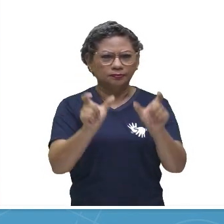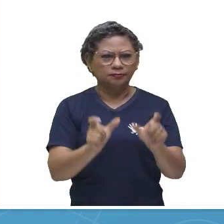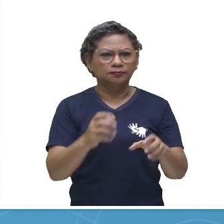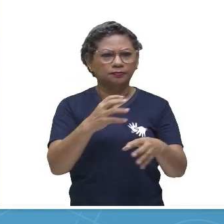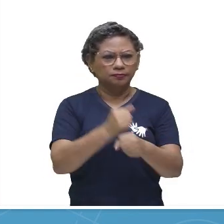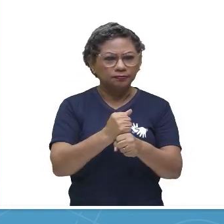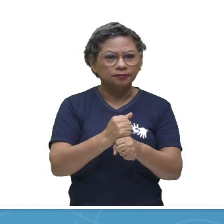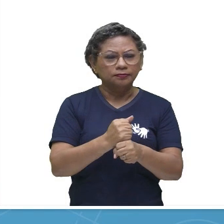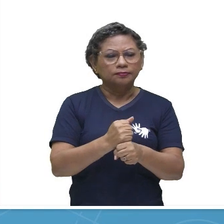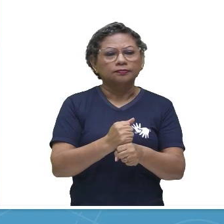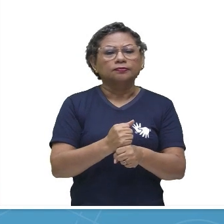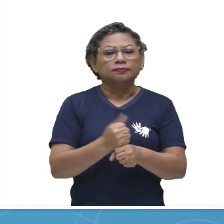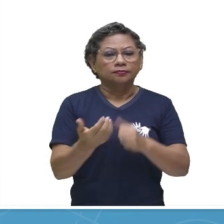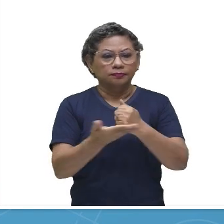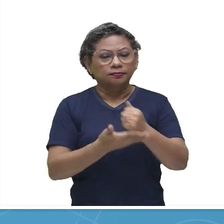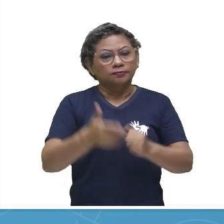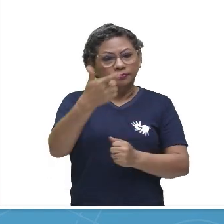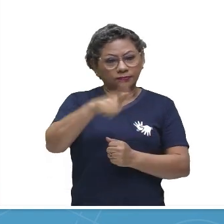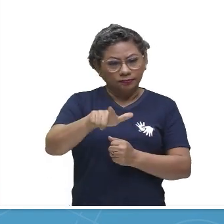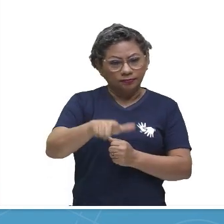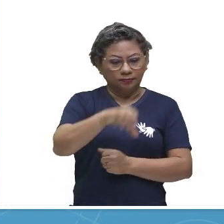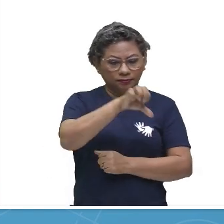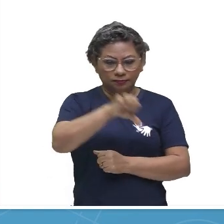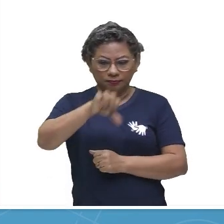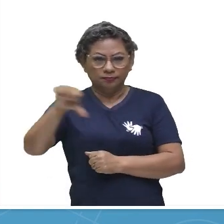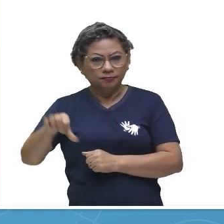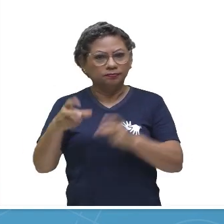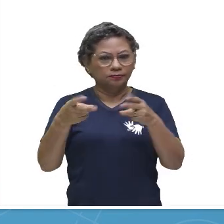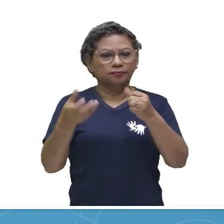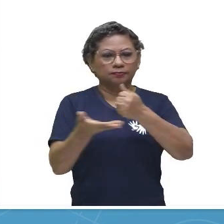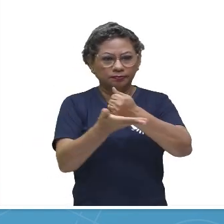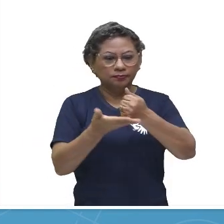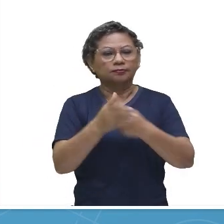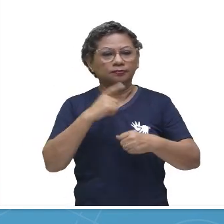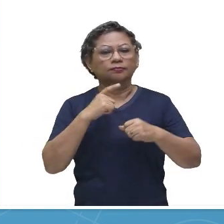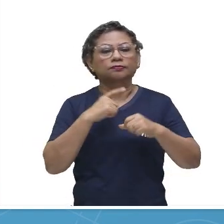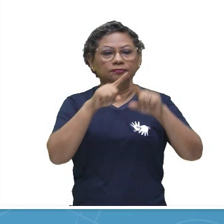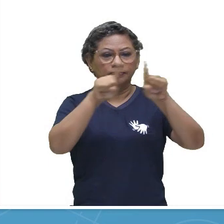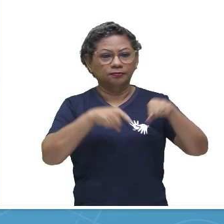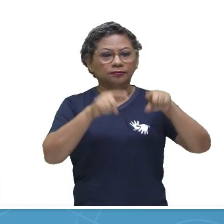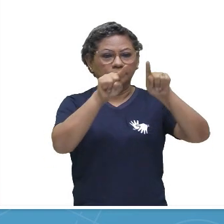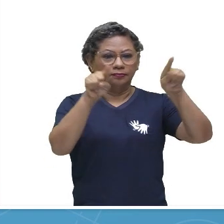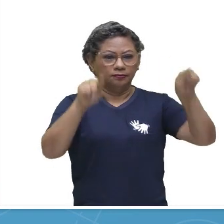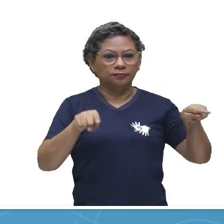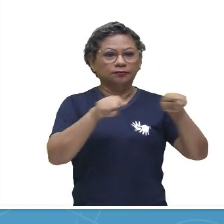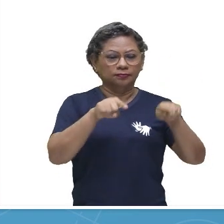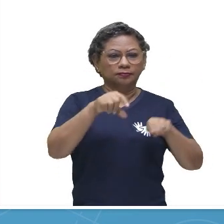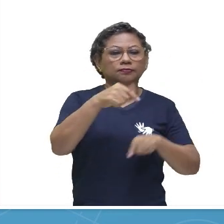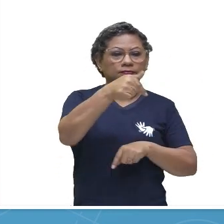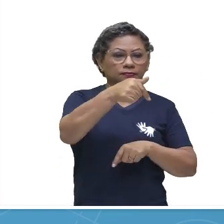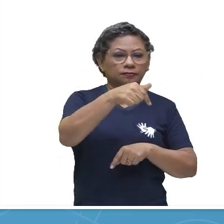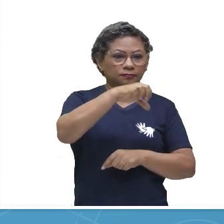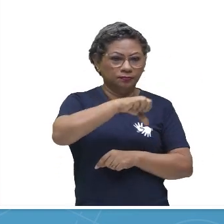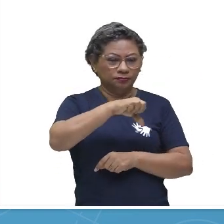e multiplicamos os expoentes. Então, eu tenho aqui 7/9 ao quadrado, que está elevado à quarta potência.